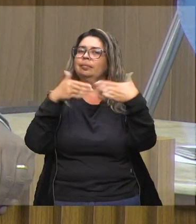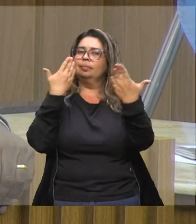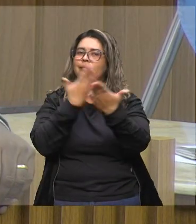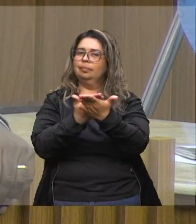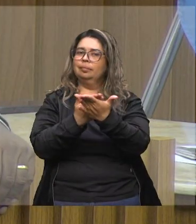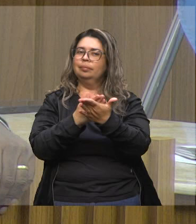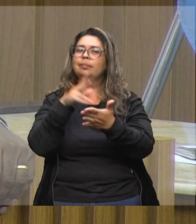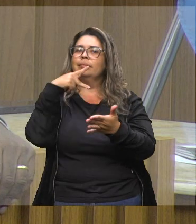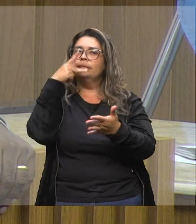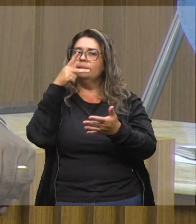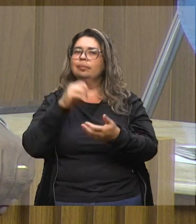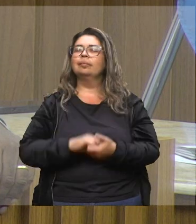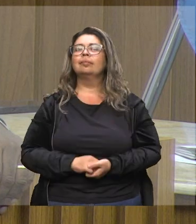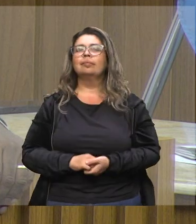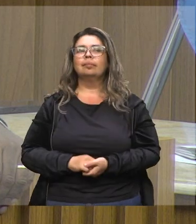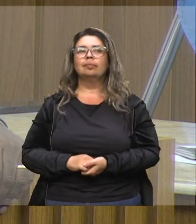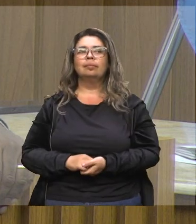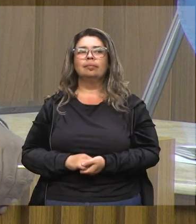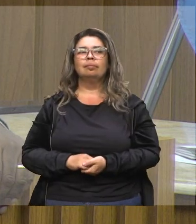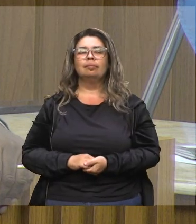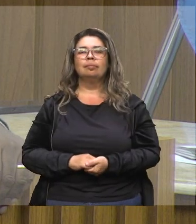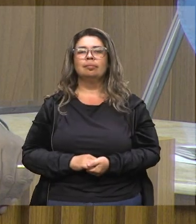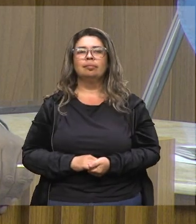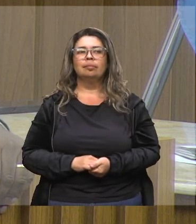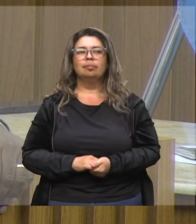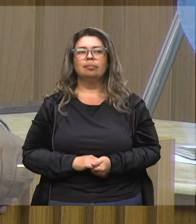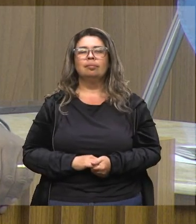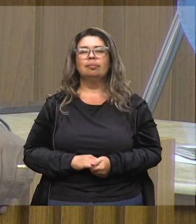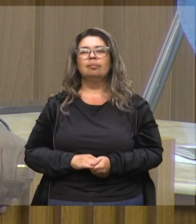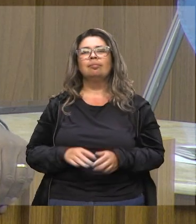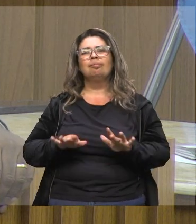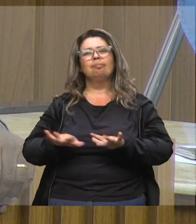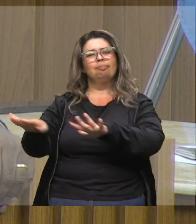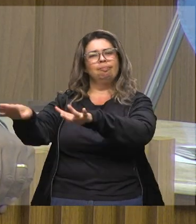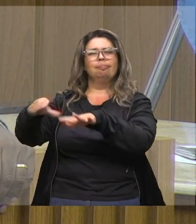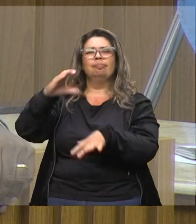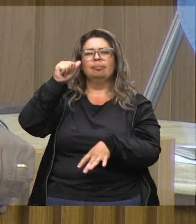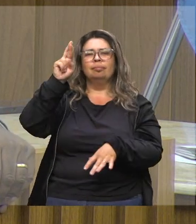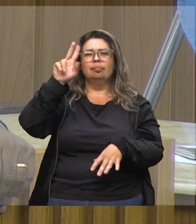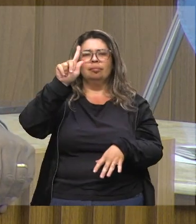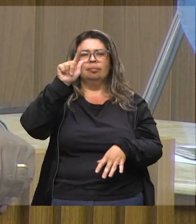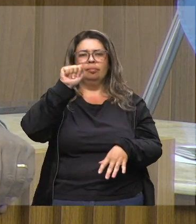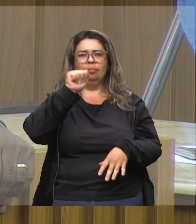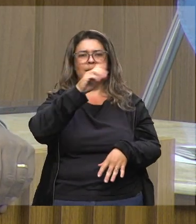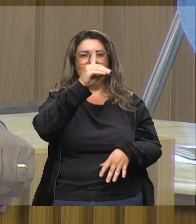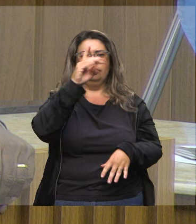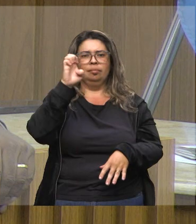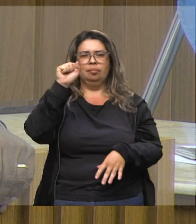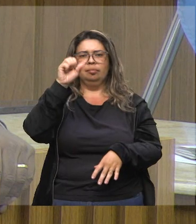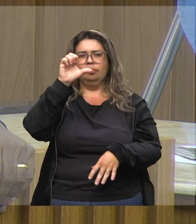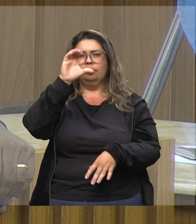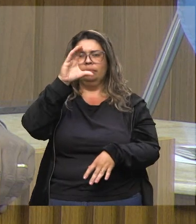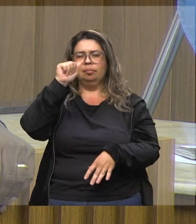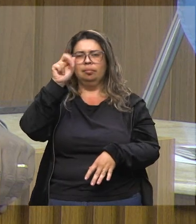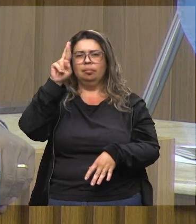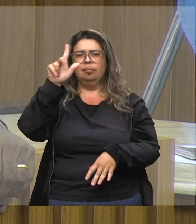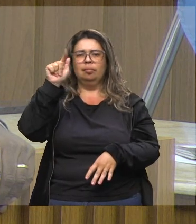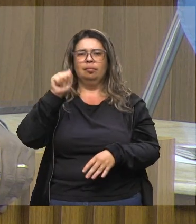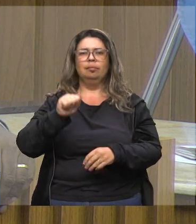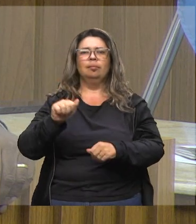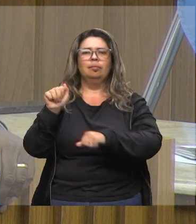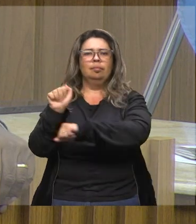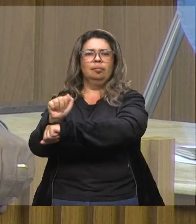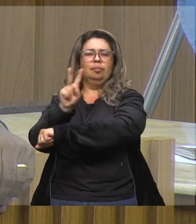respeito disso, a sinalização de trânsito, de carga e descarga no trecho da Avenida Otto Ribeiro, né, então, ali no